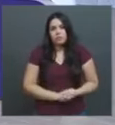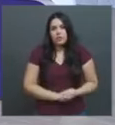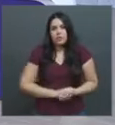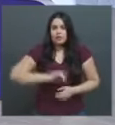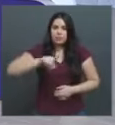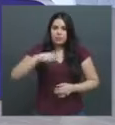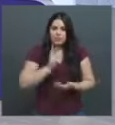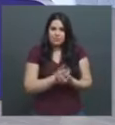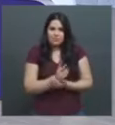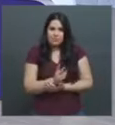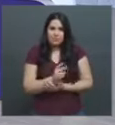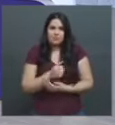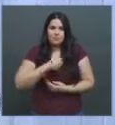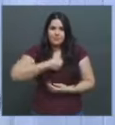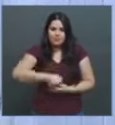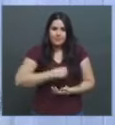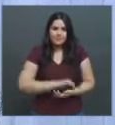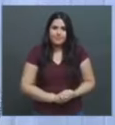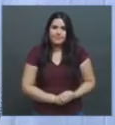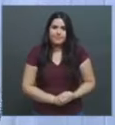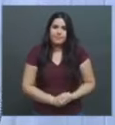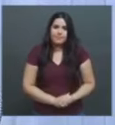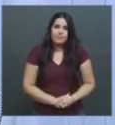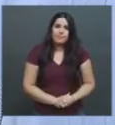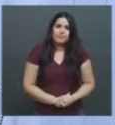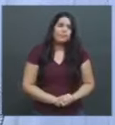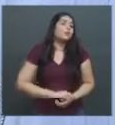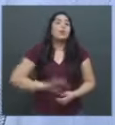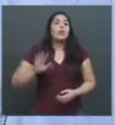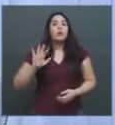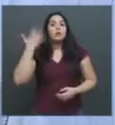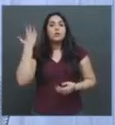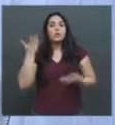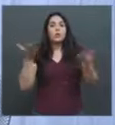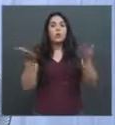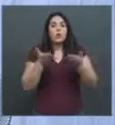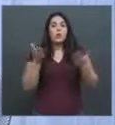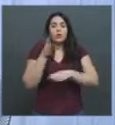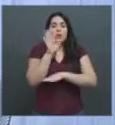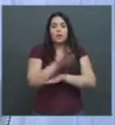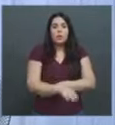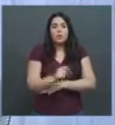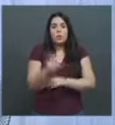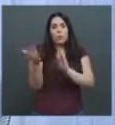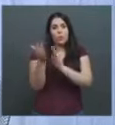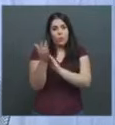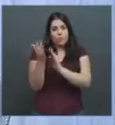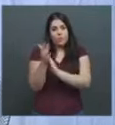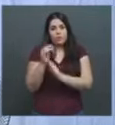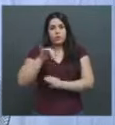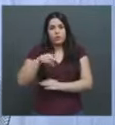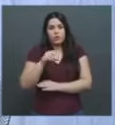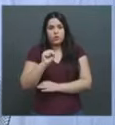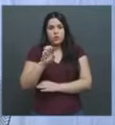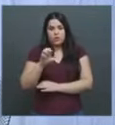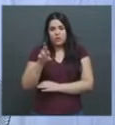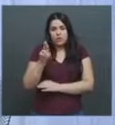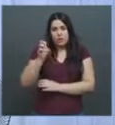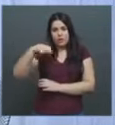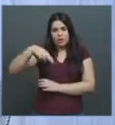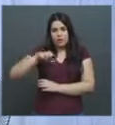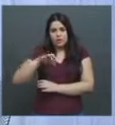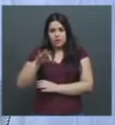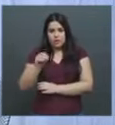pouco nós continuamos com a nossa entrevista. Aconteceu hoje à tarde uma homenagem a José Renato Bezerra de Melo. Ele